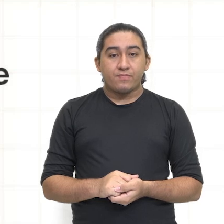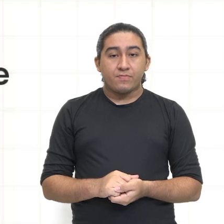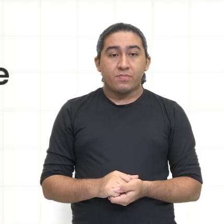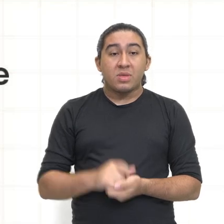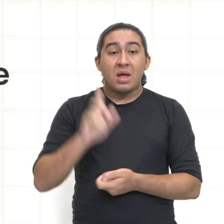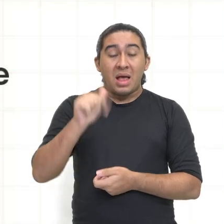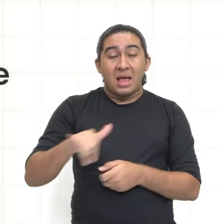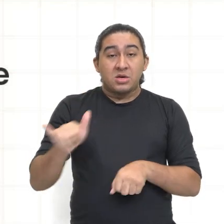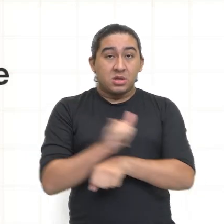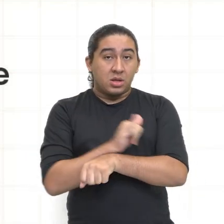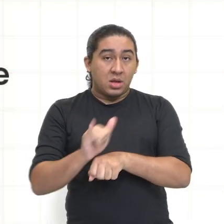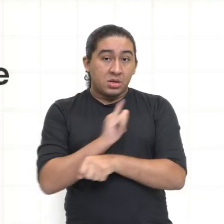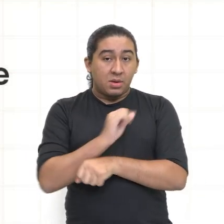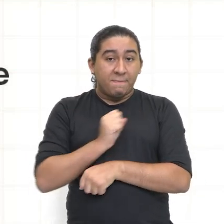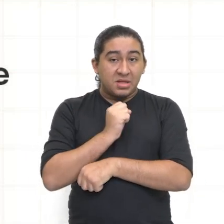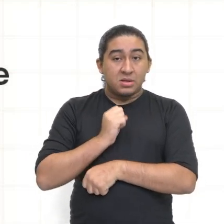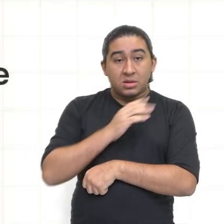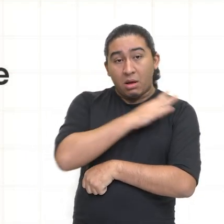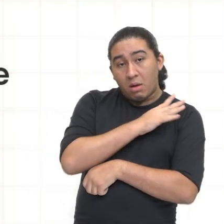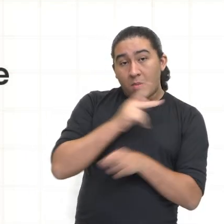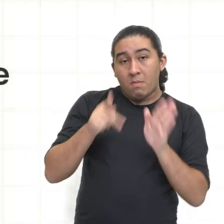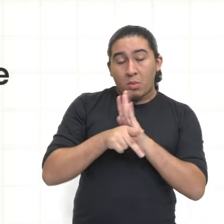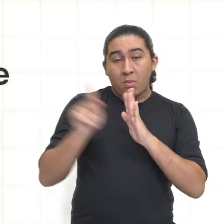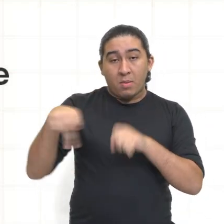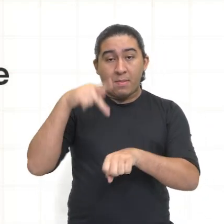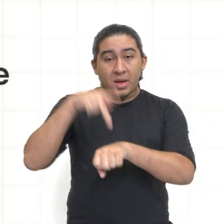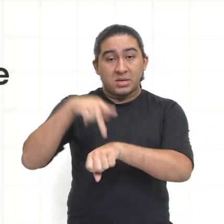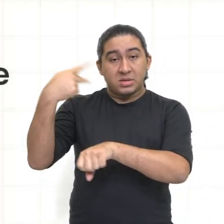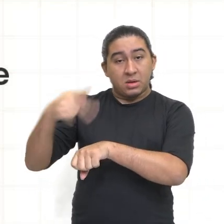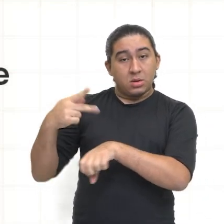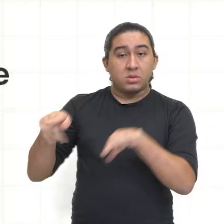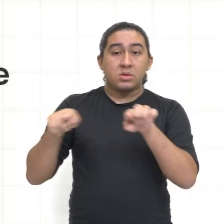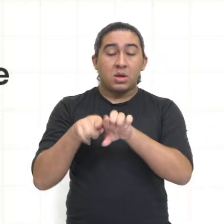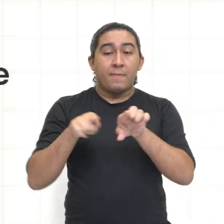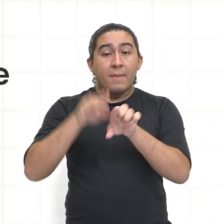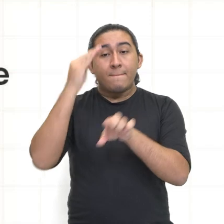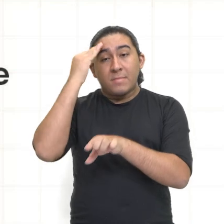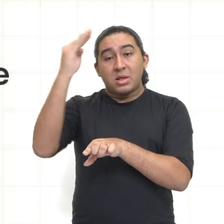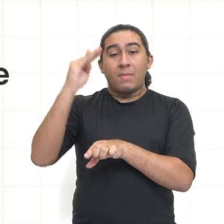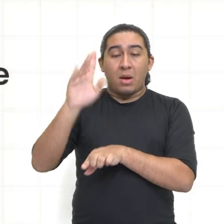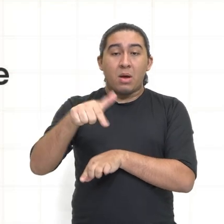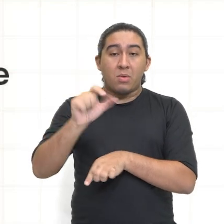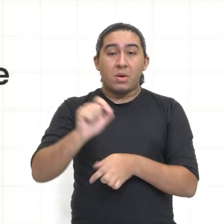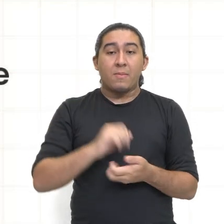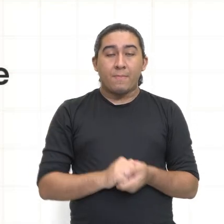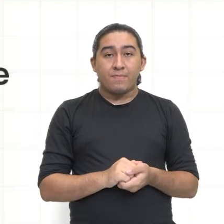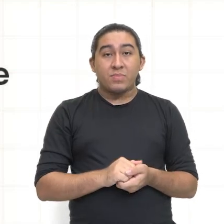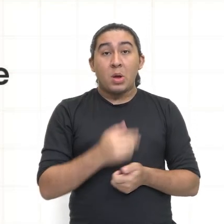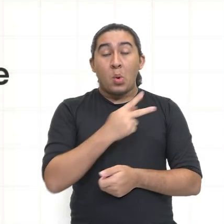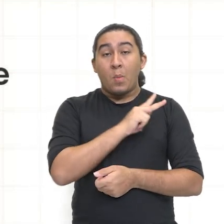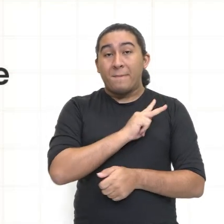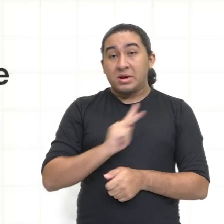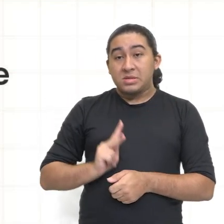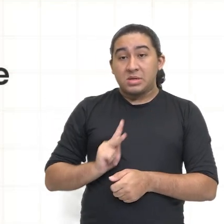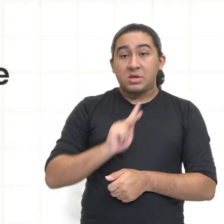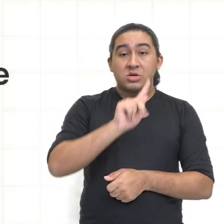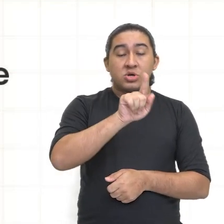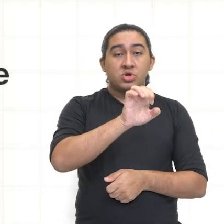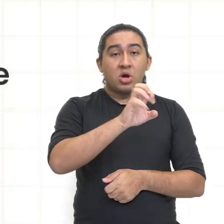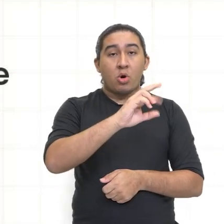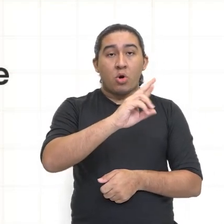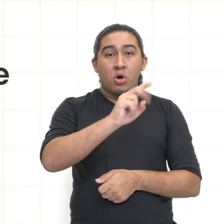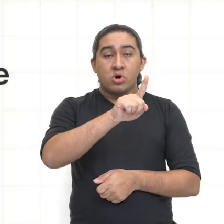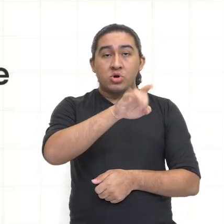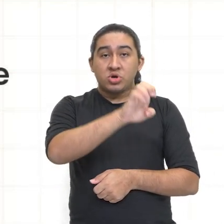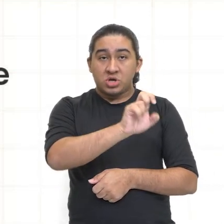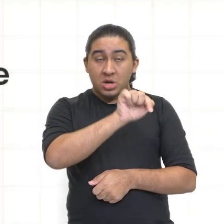que foram justamente operações militares no Afeganistão, lideradas pelo presidente George Bush. George Bush, ele